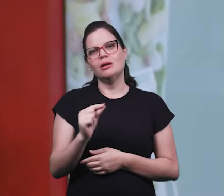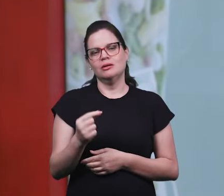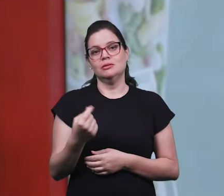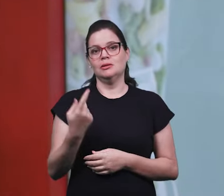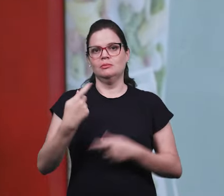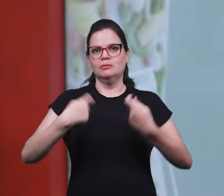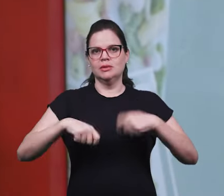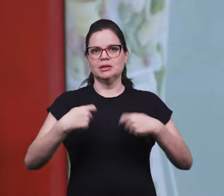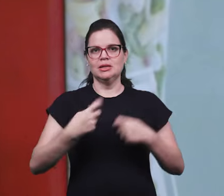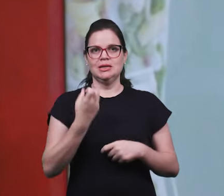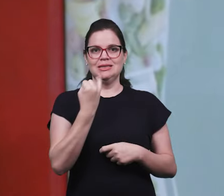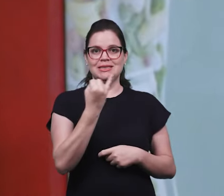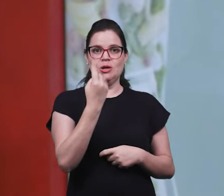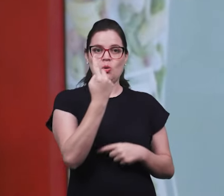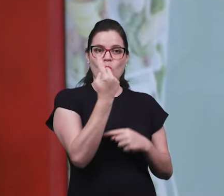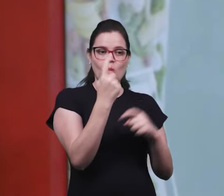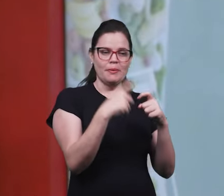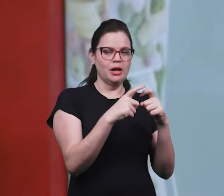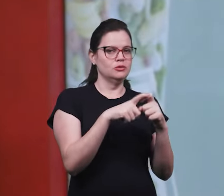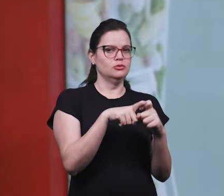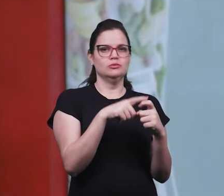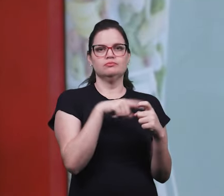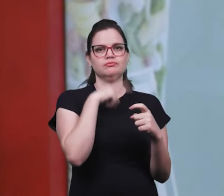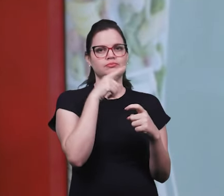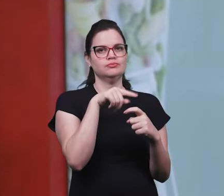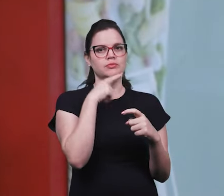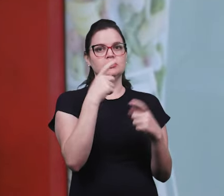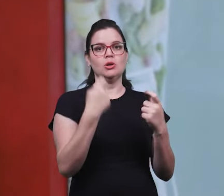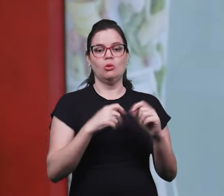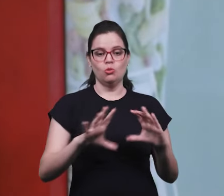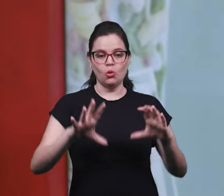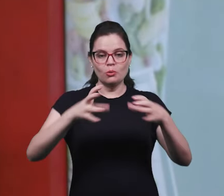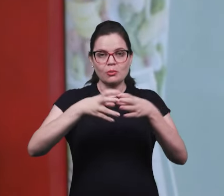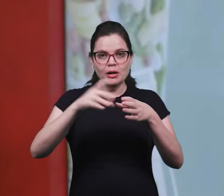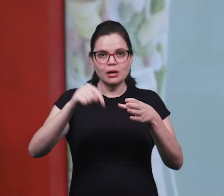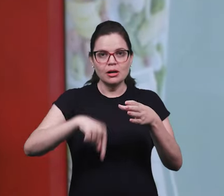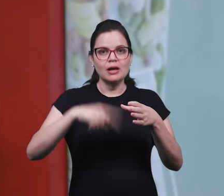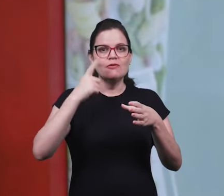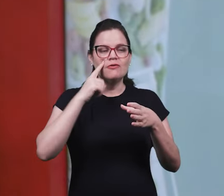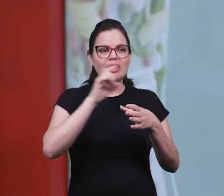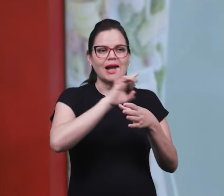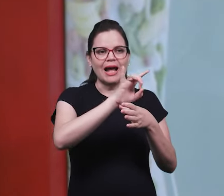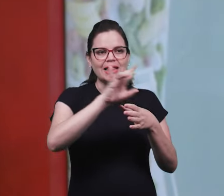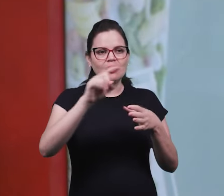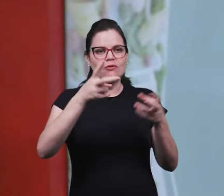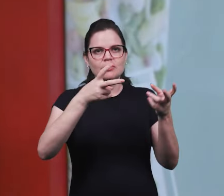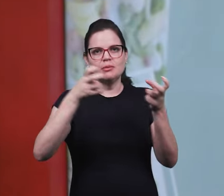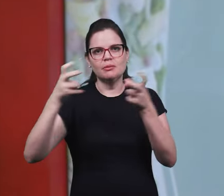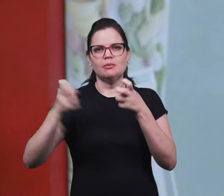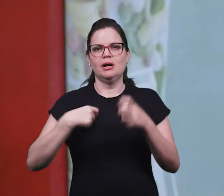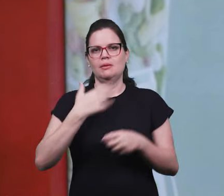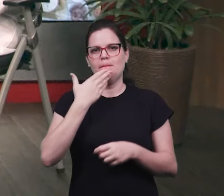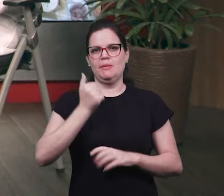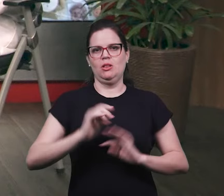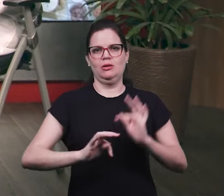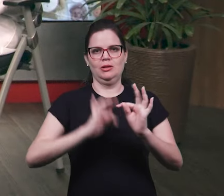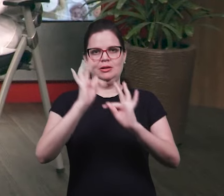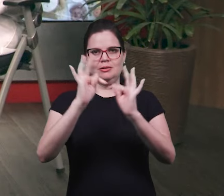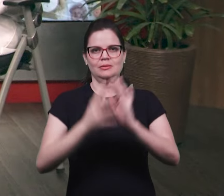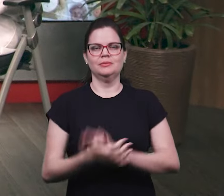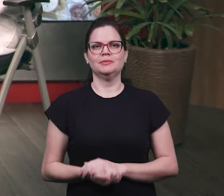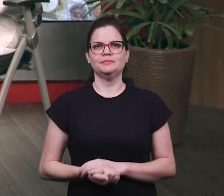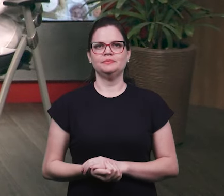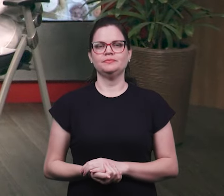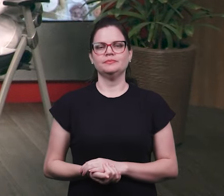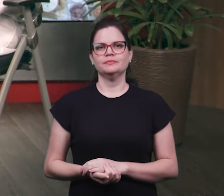gerenciar e quando tem um equipe ali que olha cada necessidade do paciente ele passa muito melhor pelo tratamento E por que que